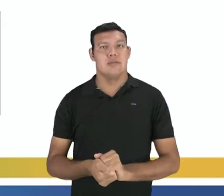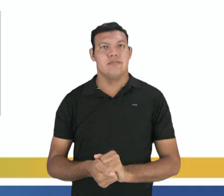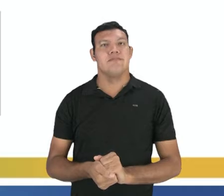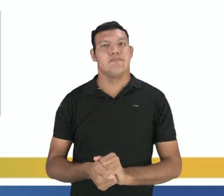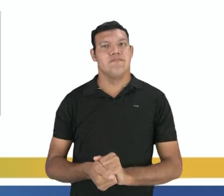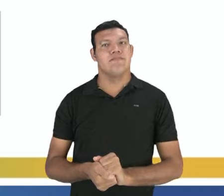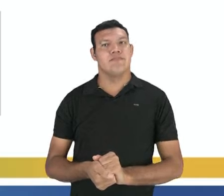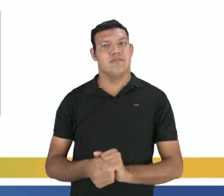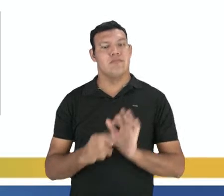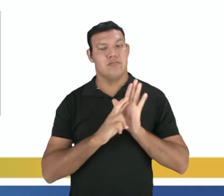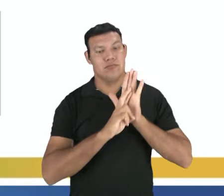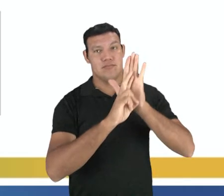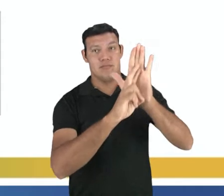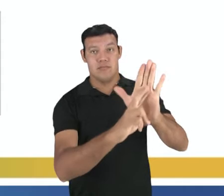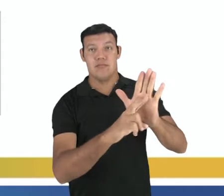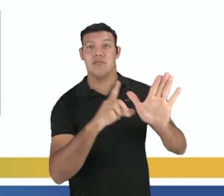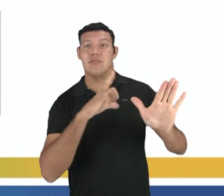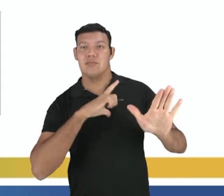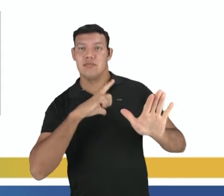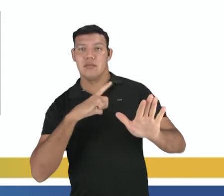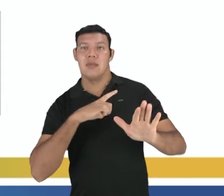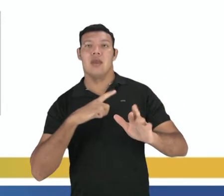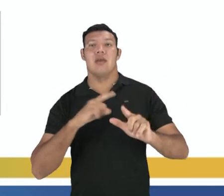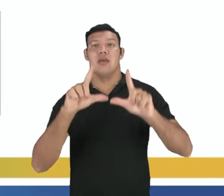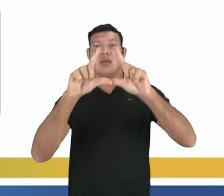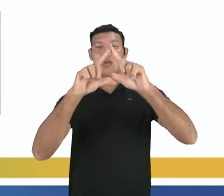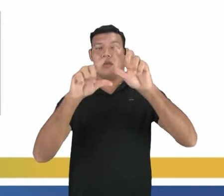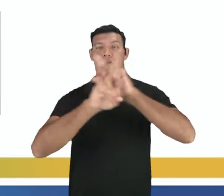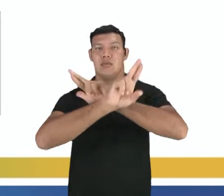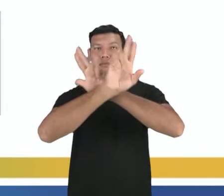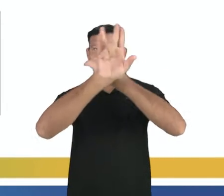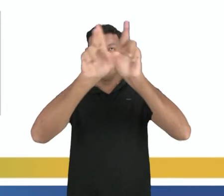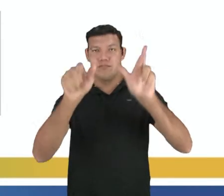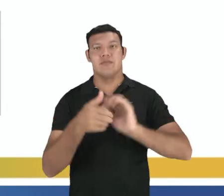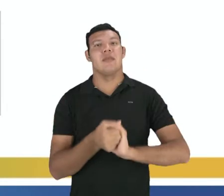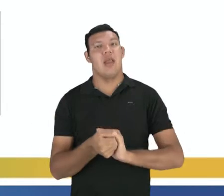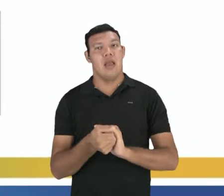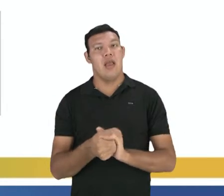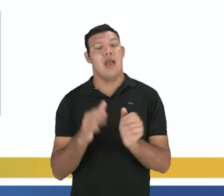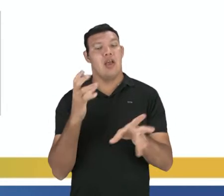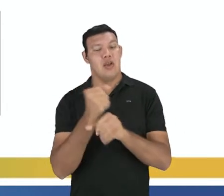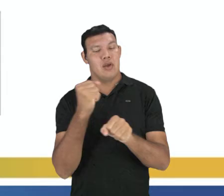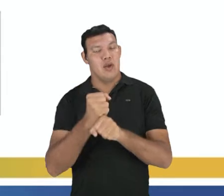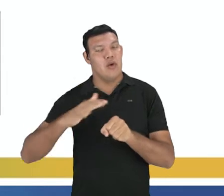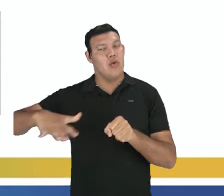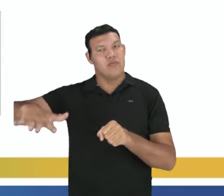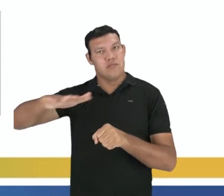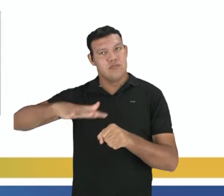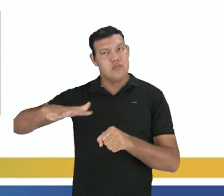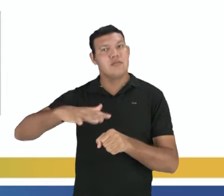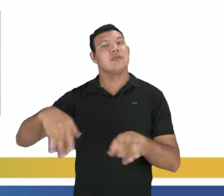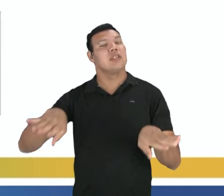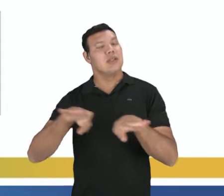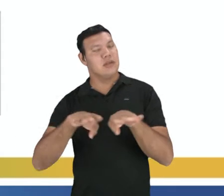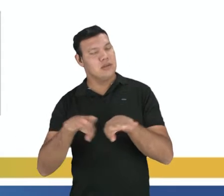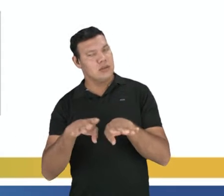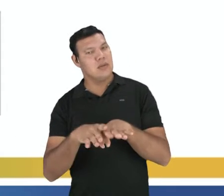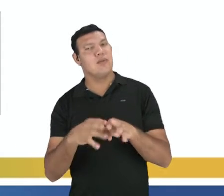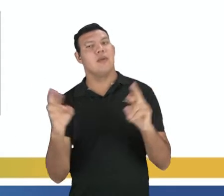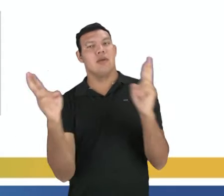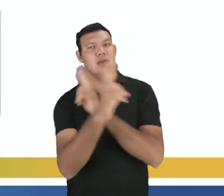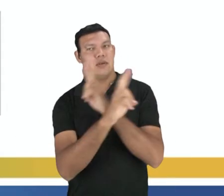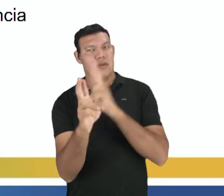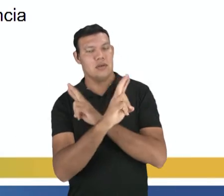representado por uma figura tá E aí você calcula a área dessa figura você já tá calculando o trabalho realizado por aquela